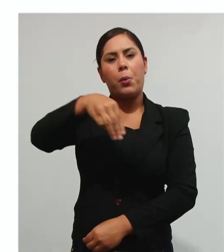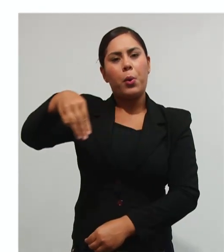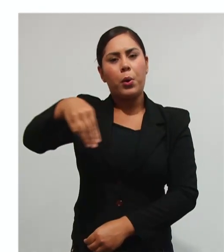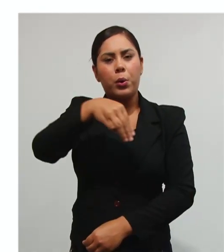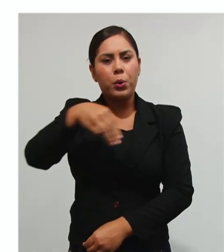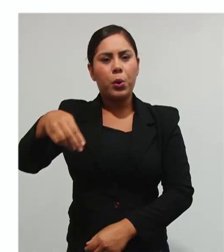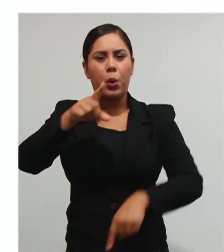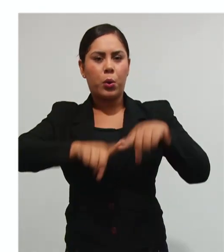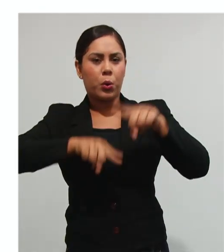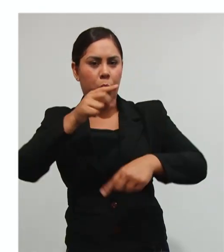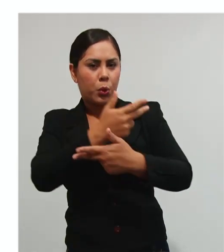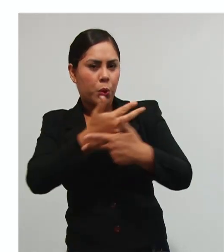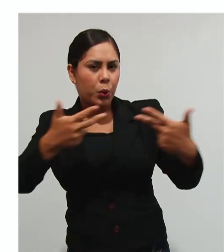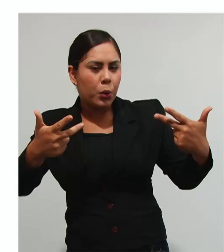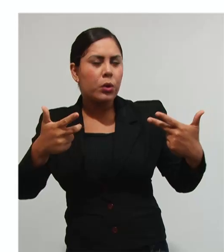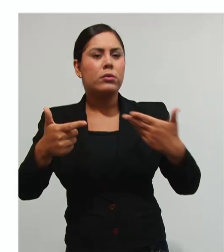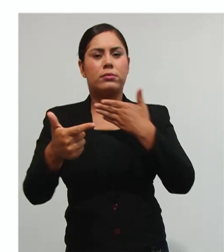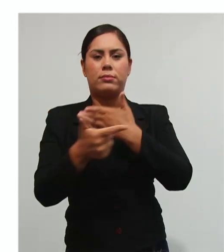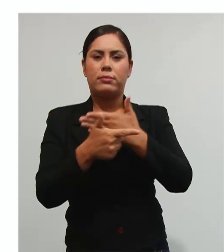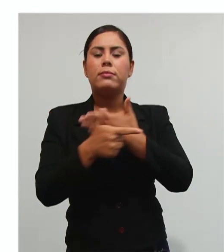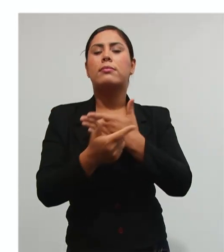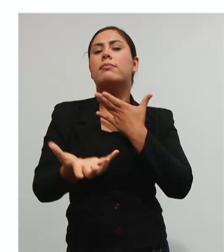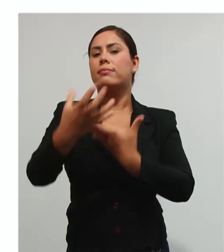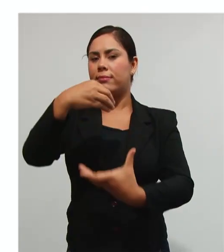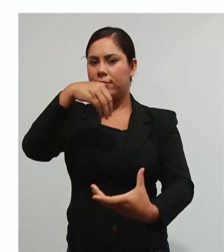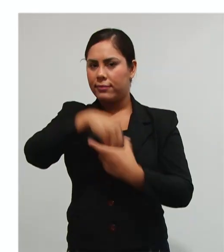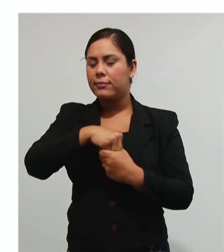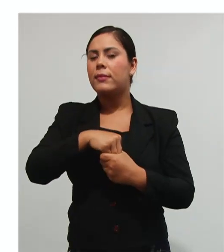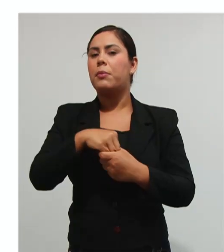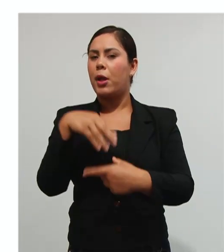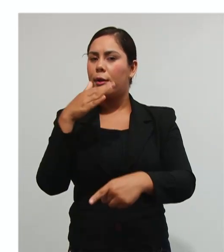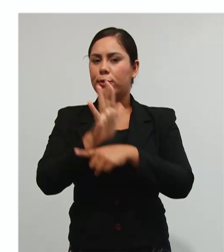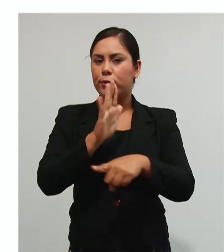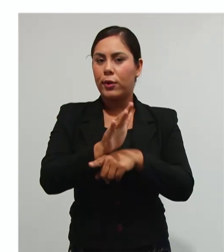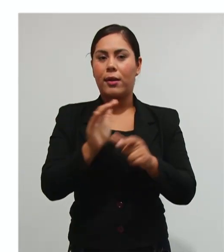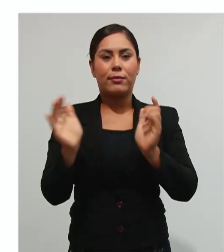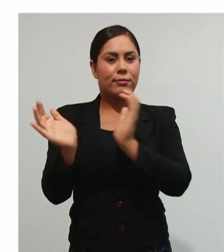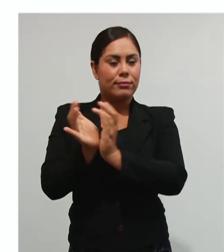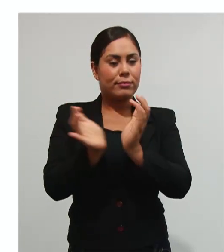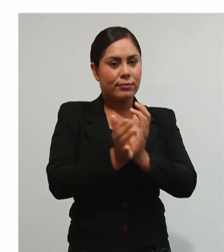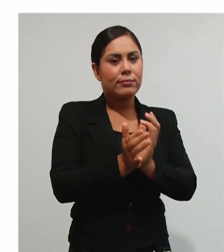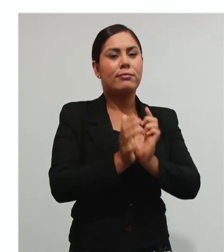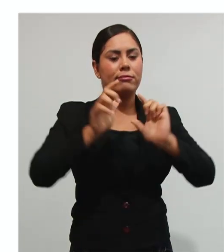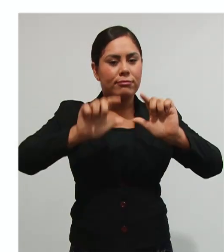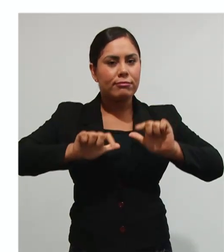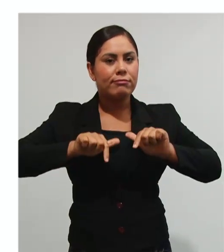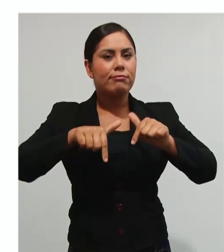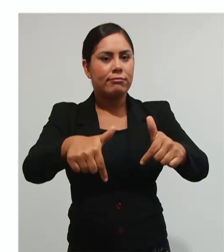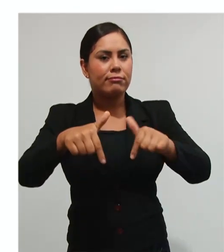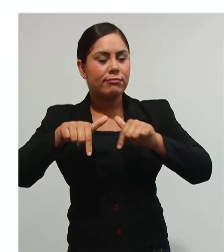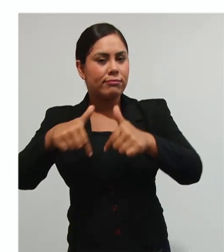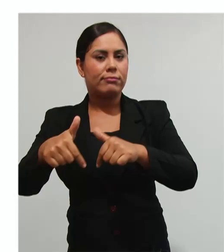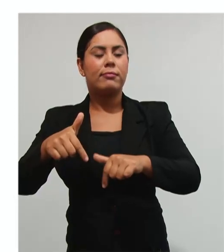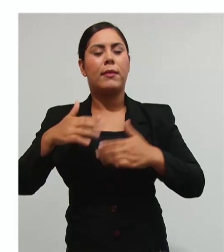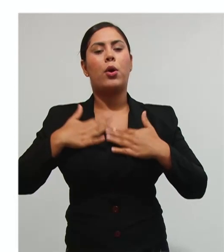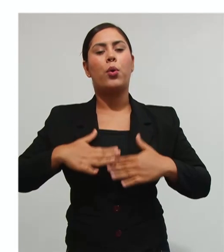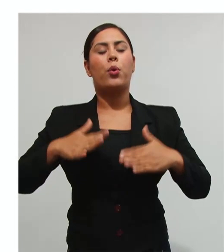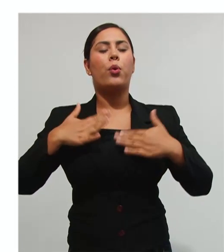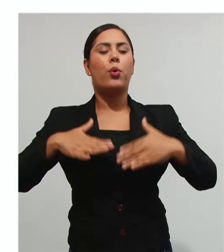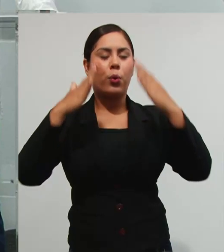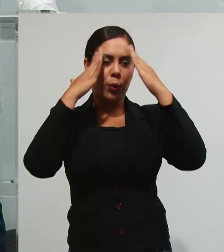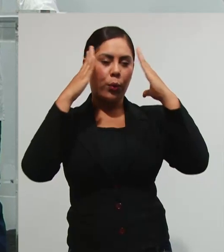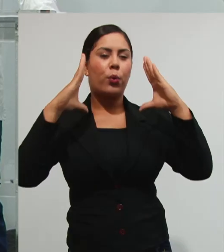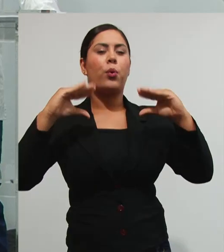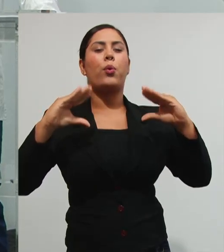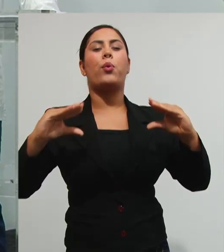materiais, papéis esses que são projetados para auxiliar o grupo a funcionar mais tranquilamente.